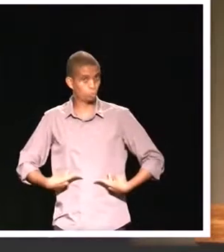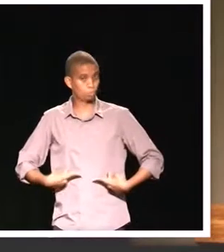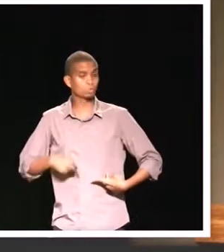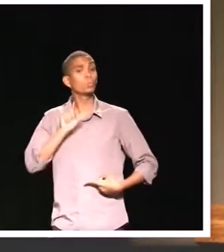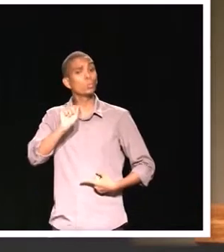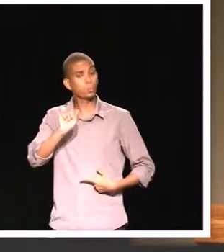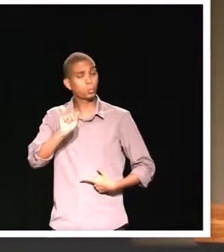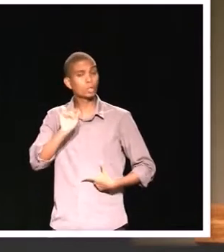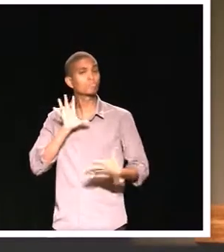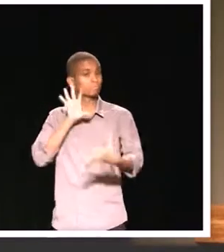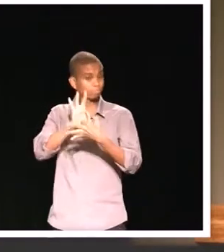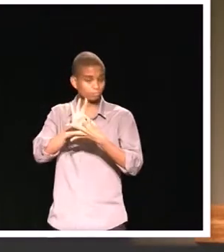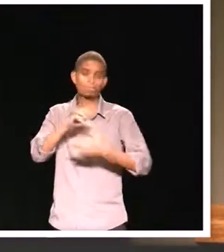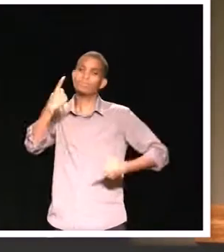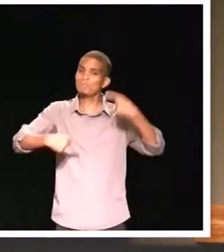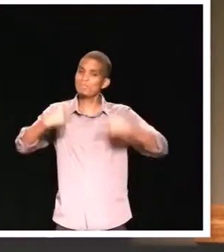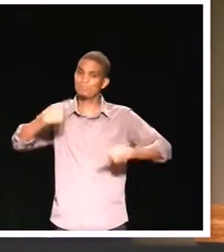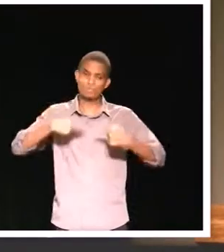condição política,